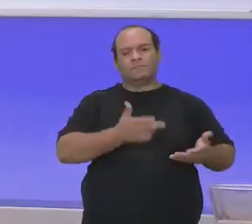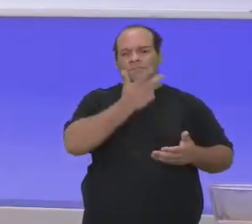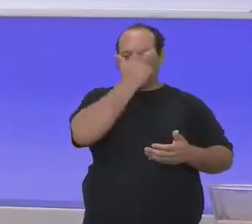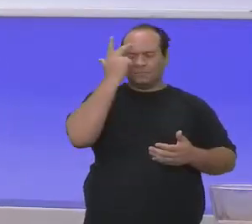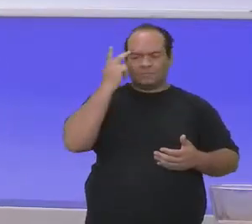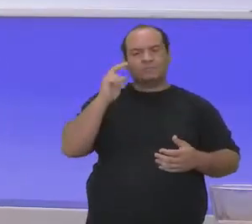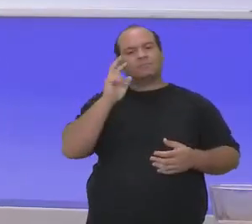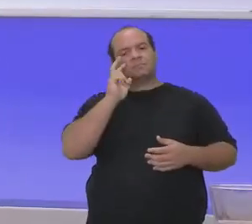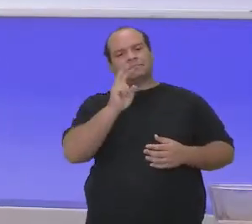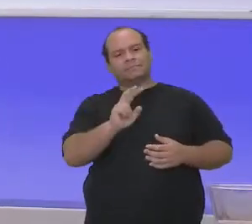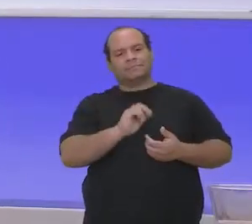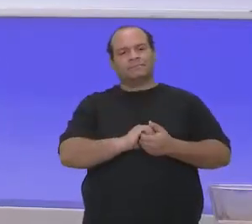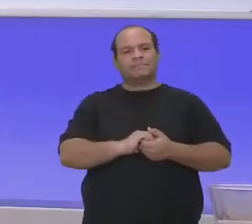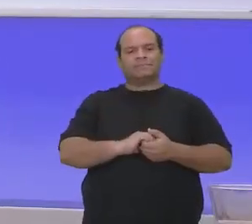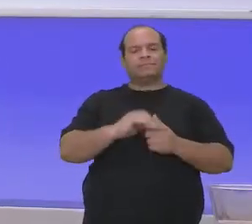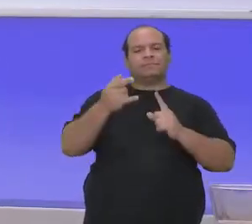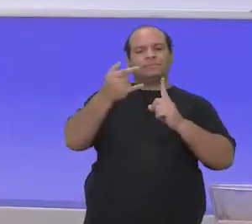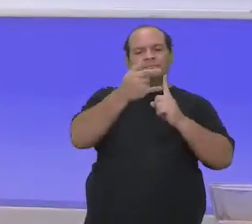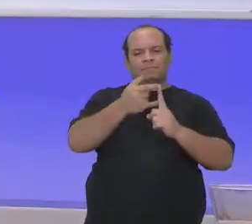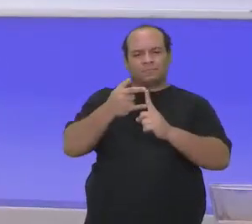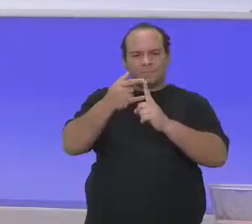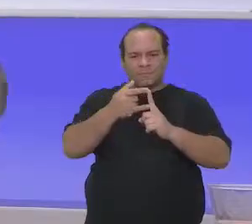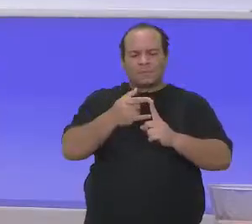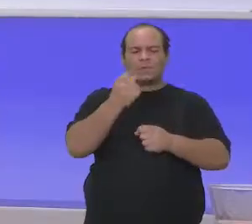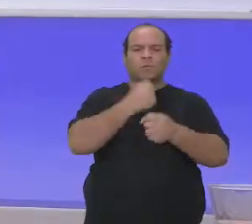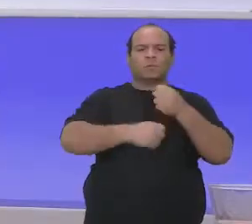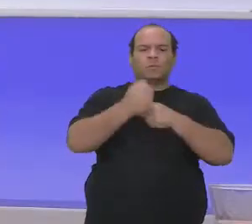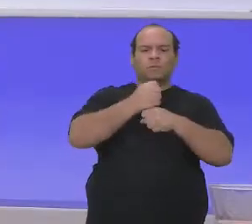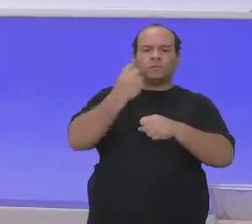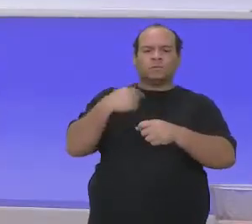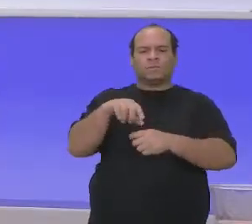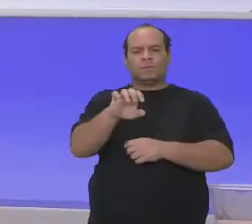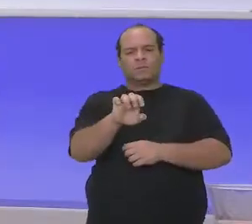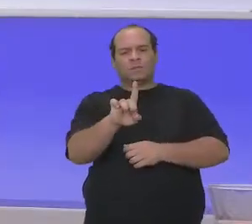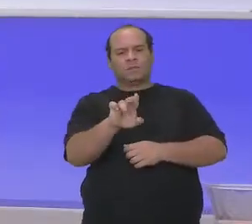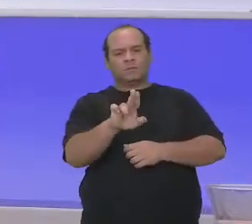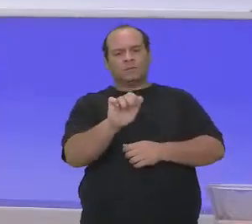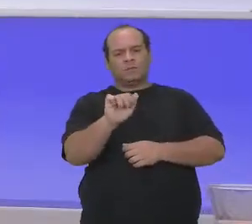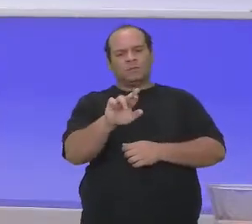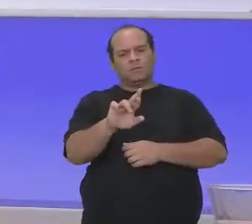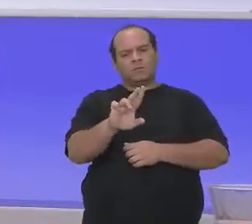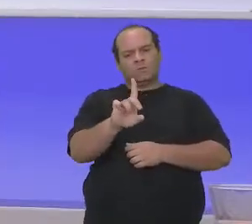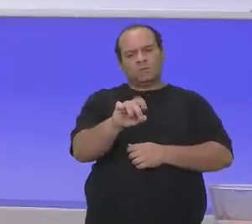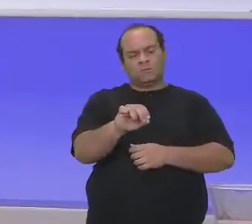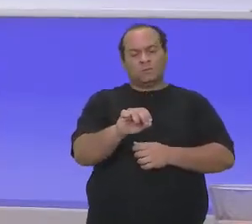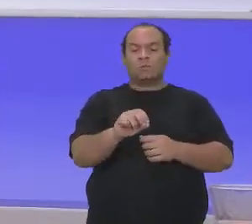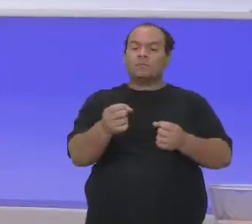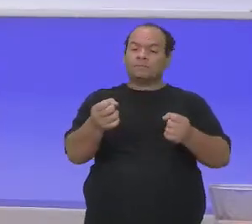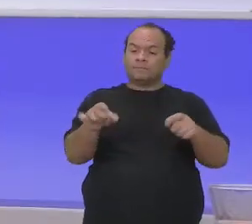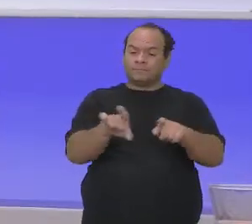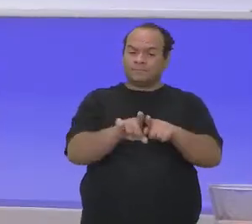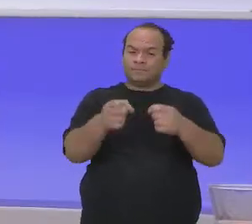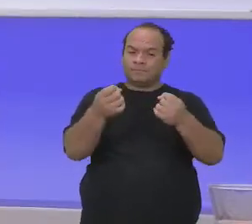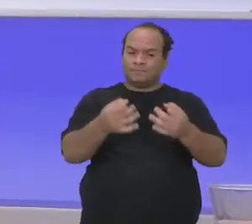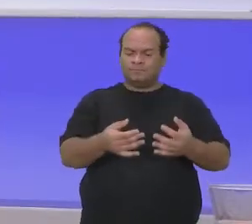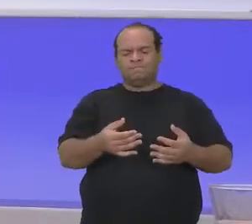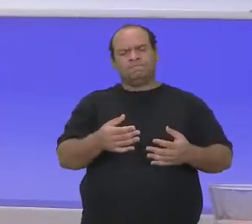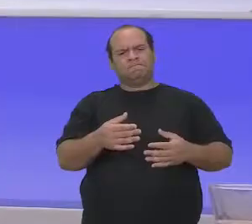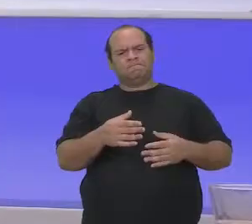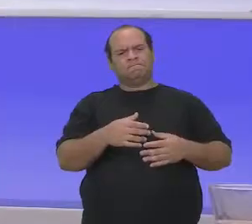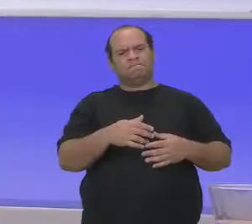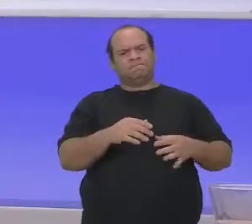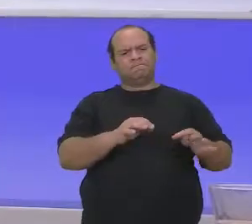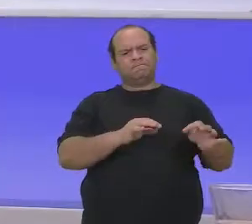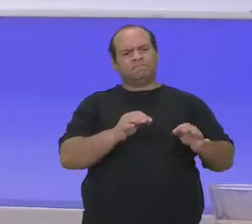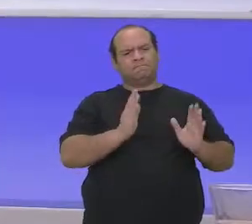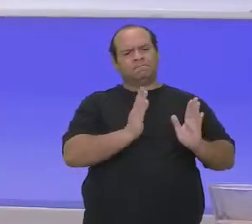vocês a assistirem a live que teve ano passado com o professor Eduardo. E aqui eu só queria também trazer um cenário